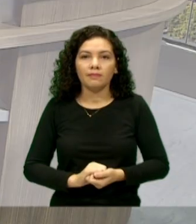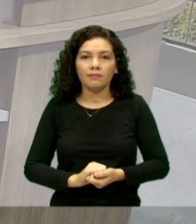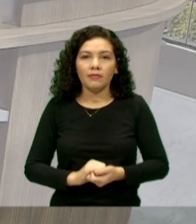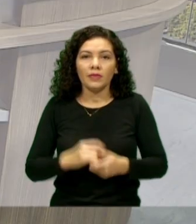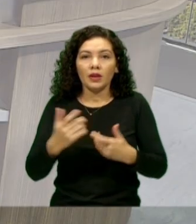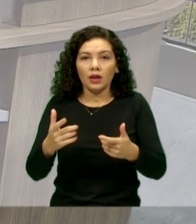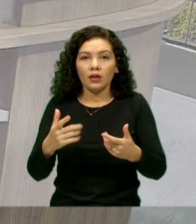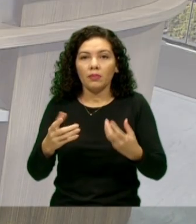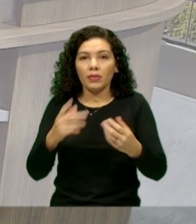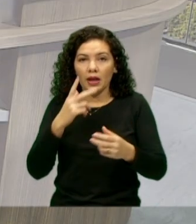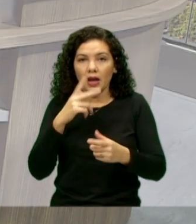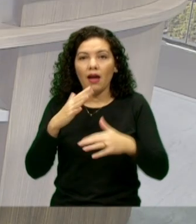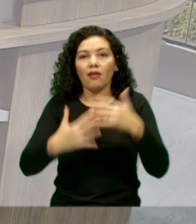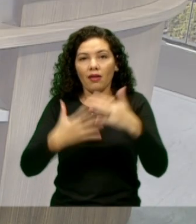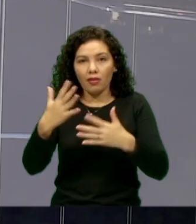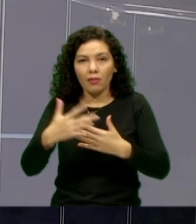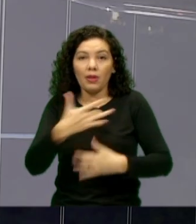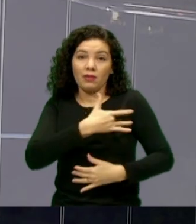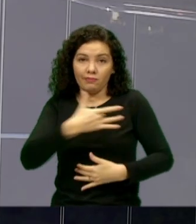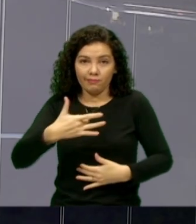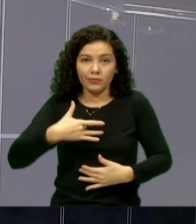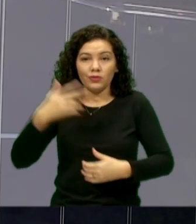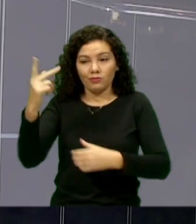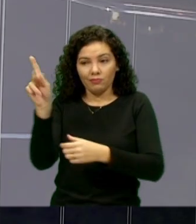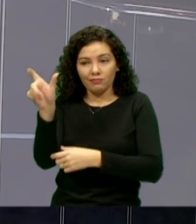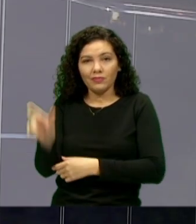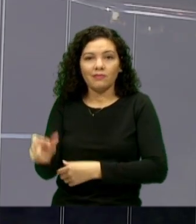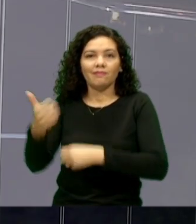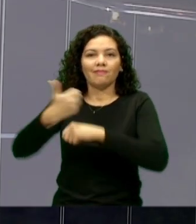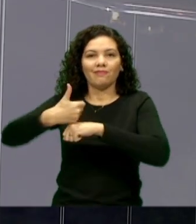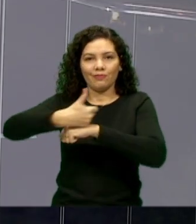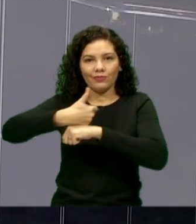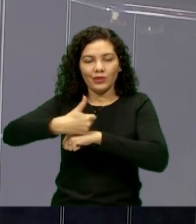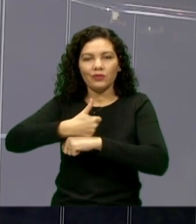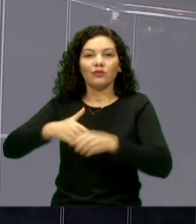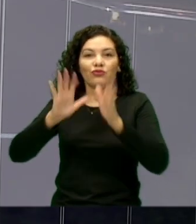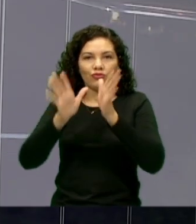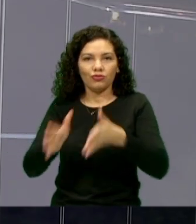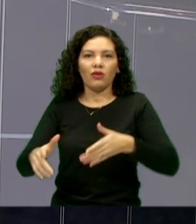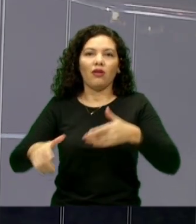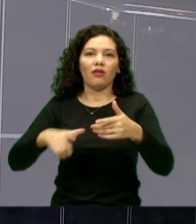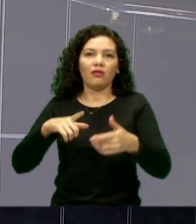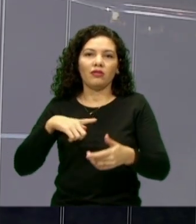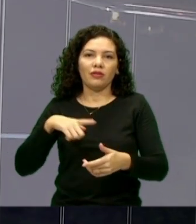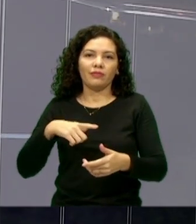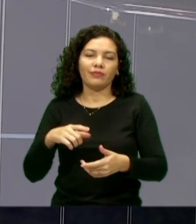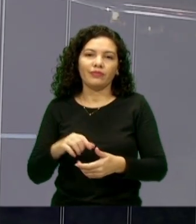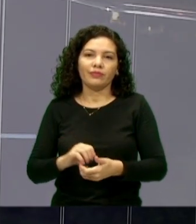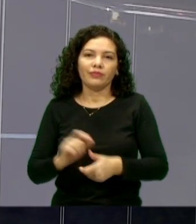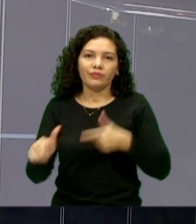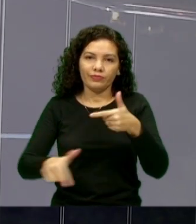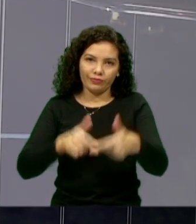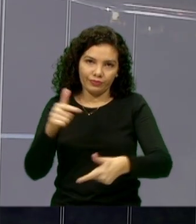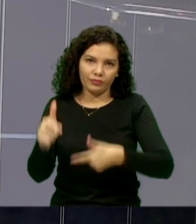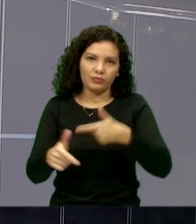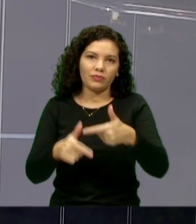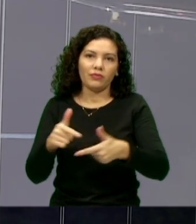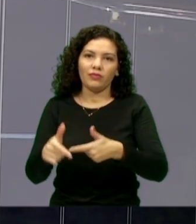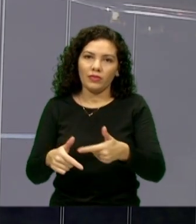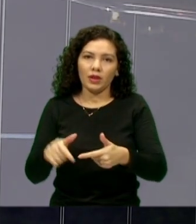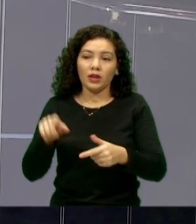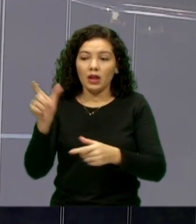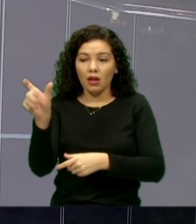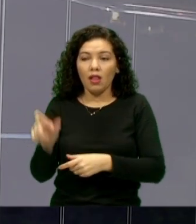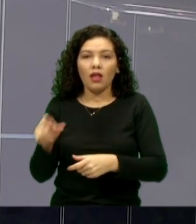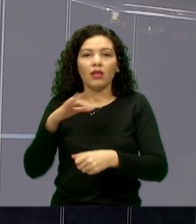Interfere inclusive na saúde do próprio profissional que já está ali, essa